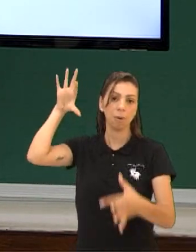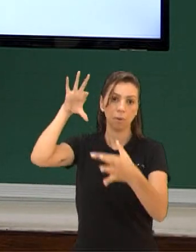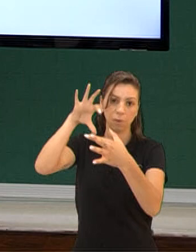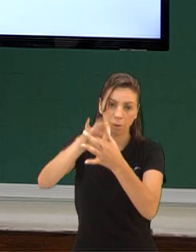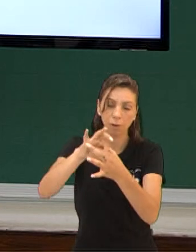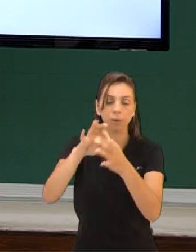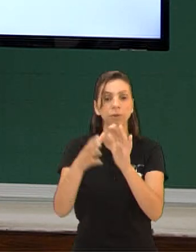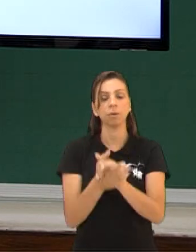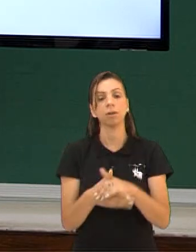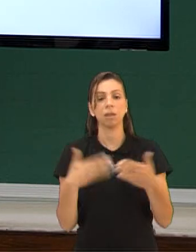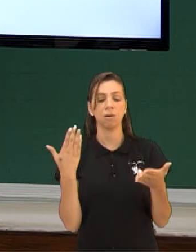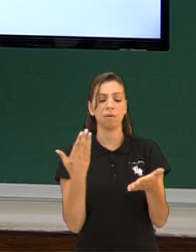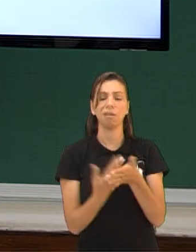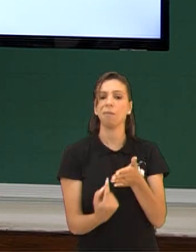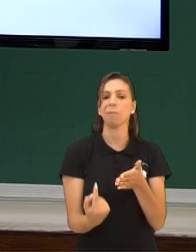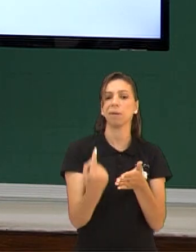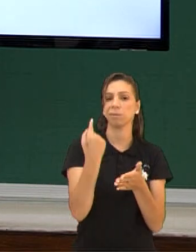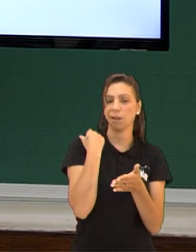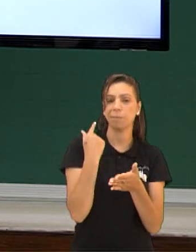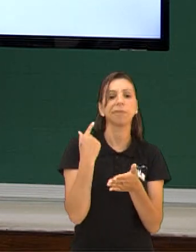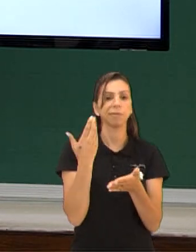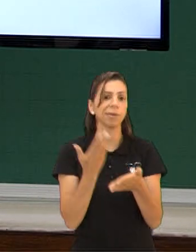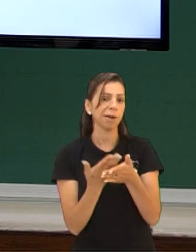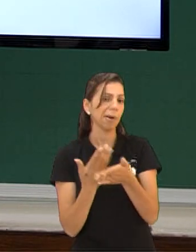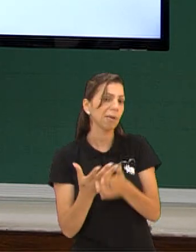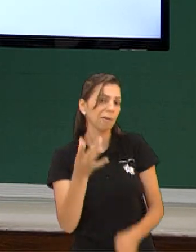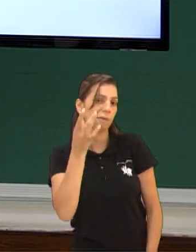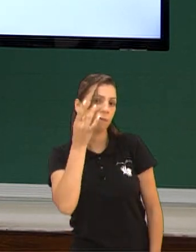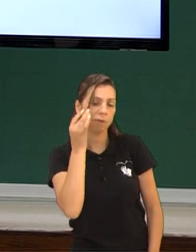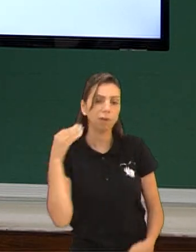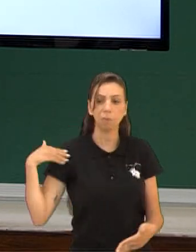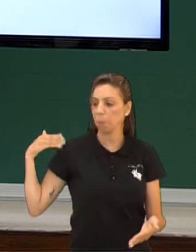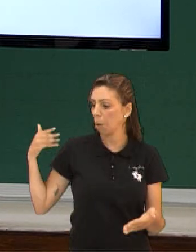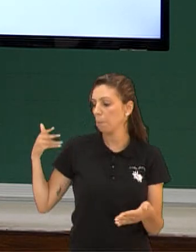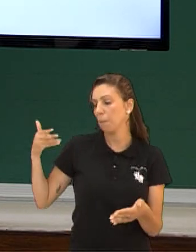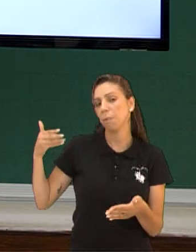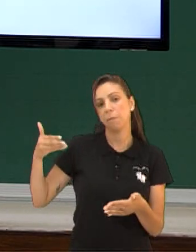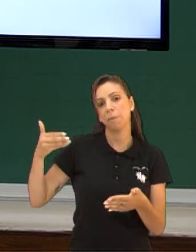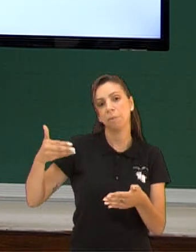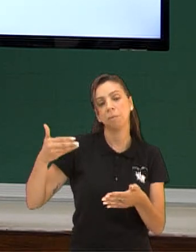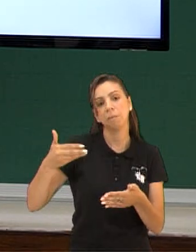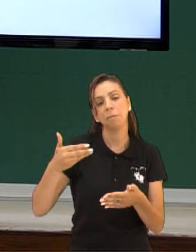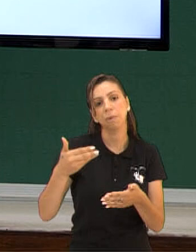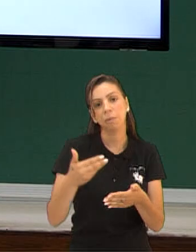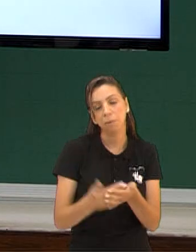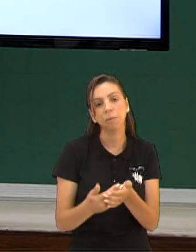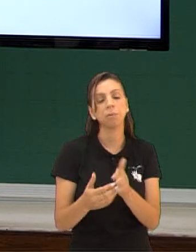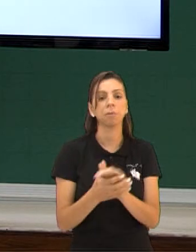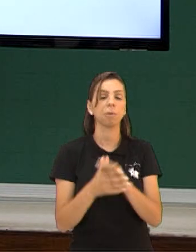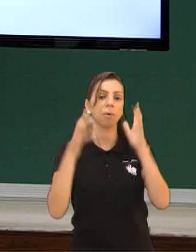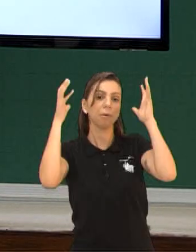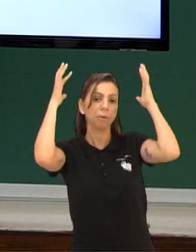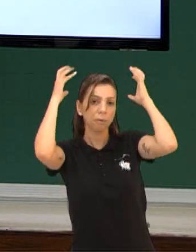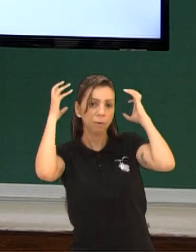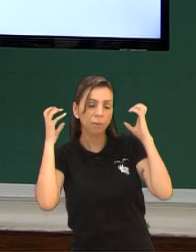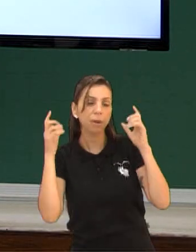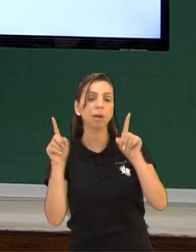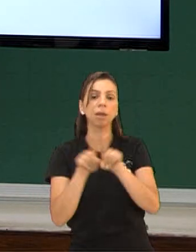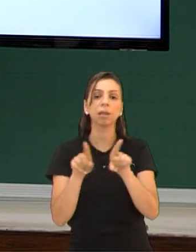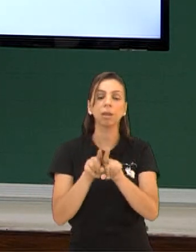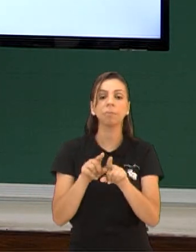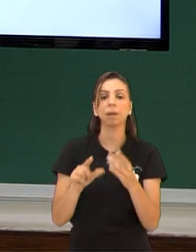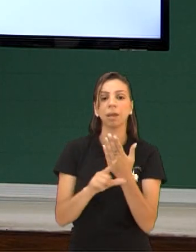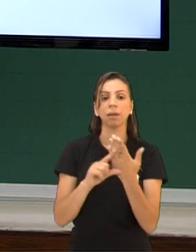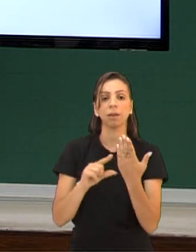vimos, então, todo esse percurso ali desenvolvido, em especial por Russell, por Auguste Comte,